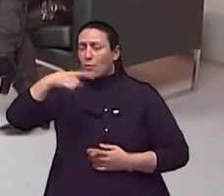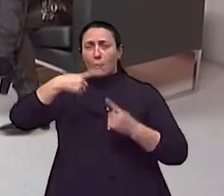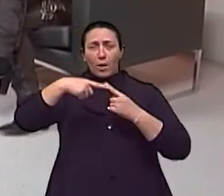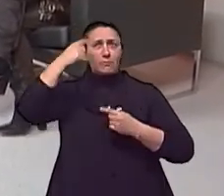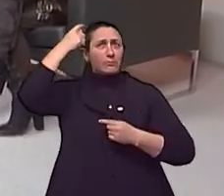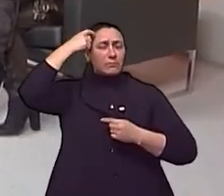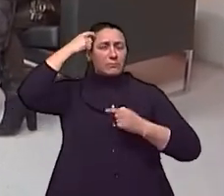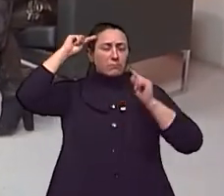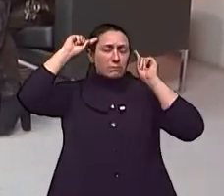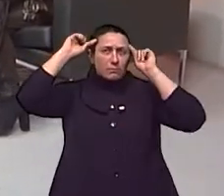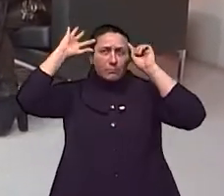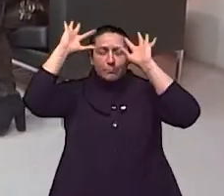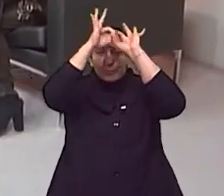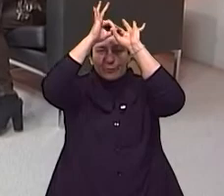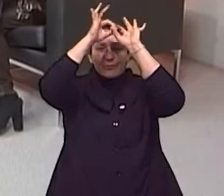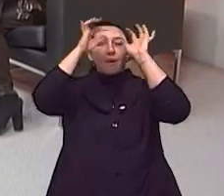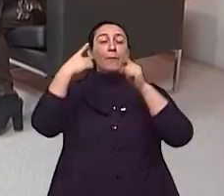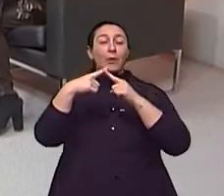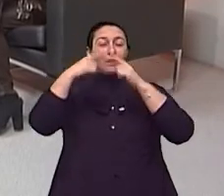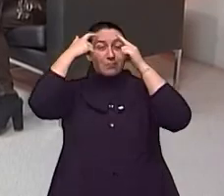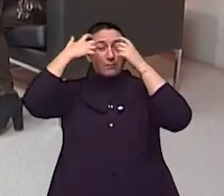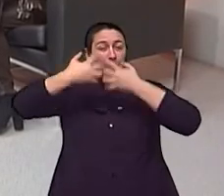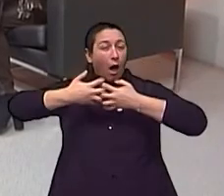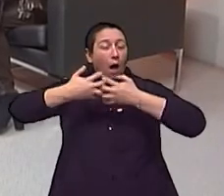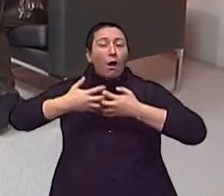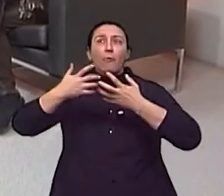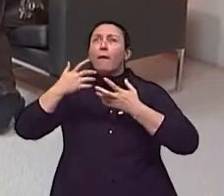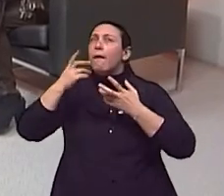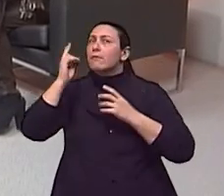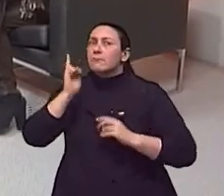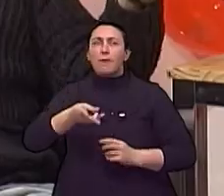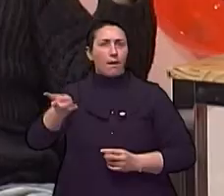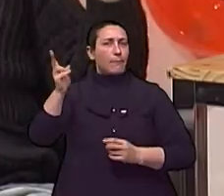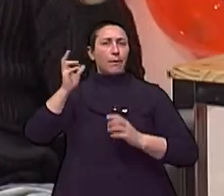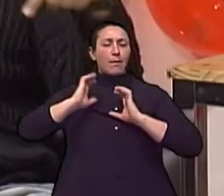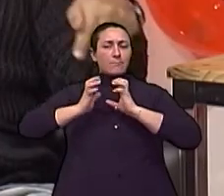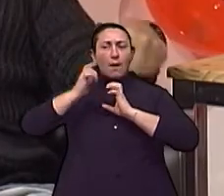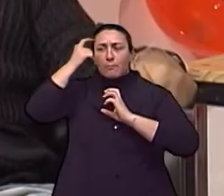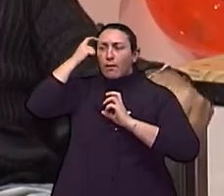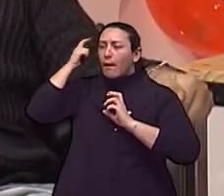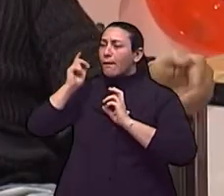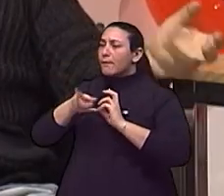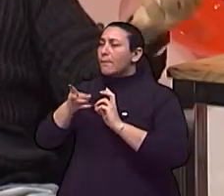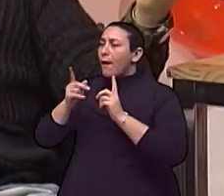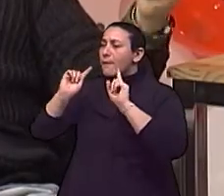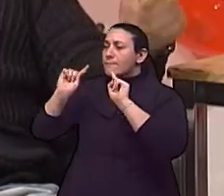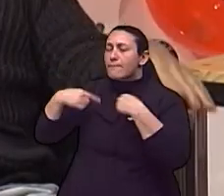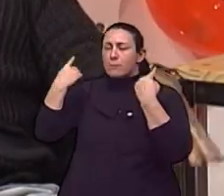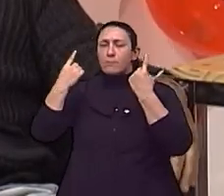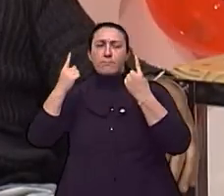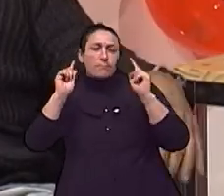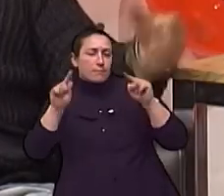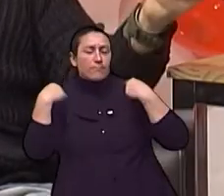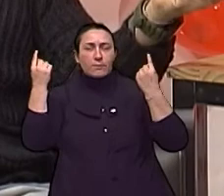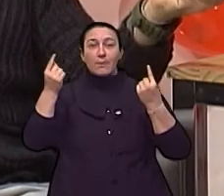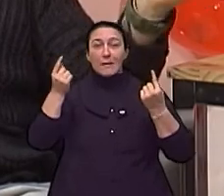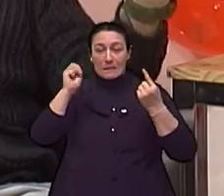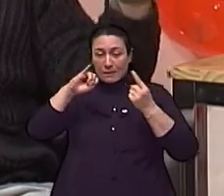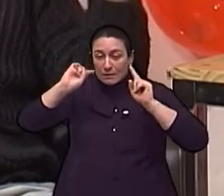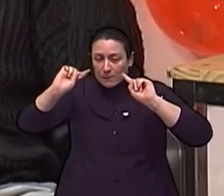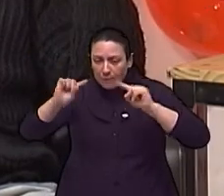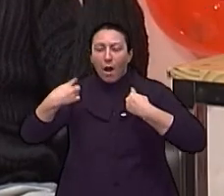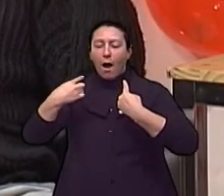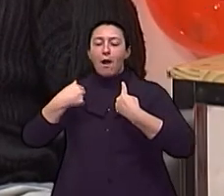neuropsicológica é maravilhoso cérebro adora desafios não é então e às vezes até aqui tomar coisas que a gente ia muito tempo não fazia